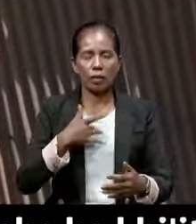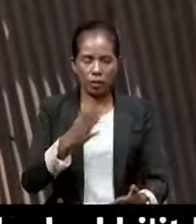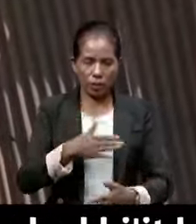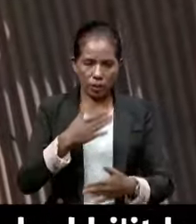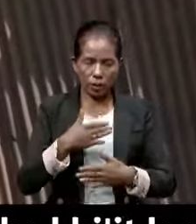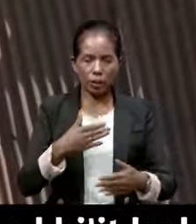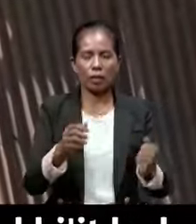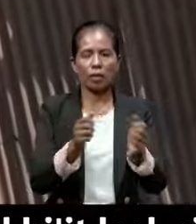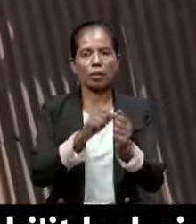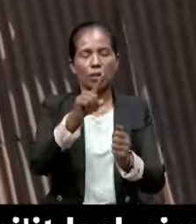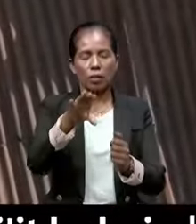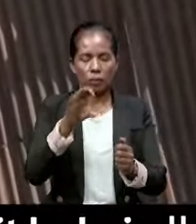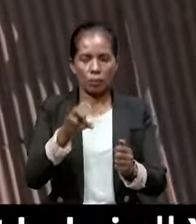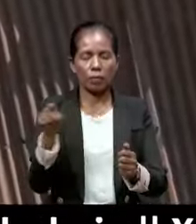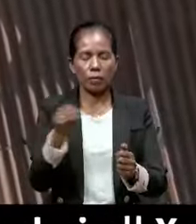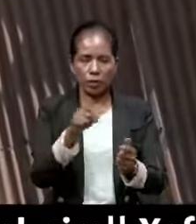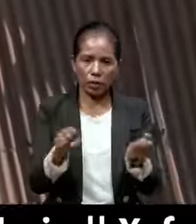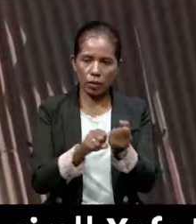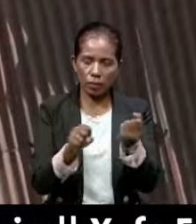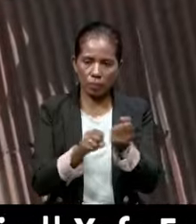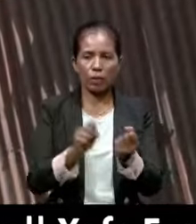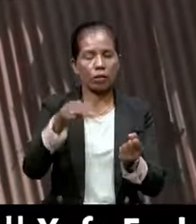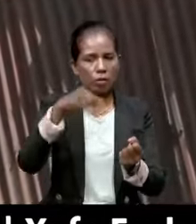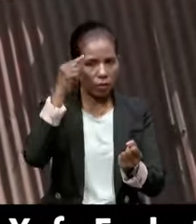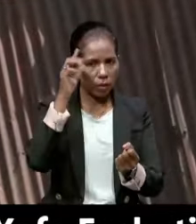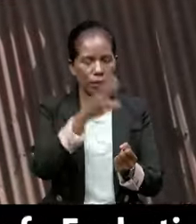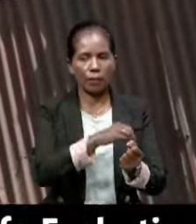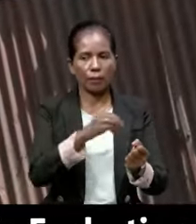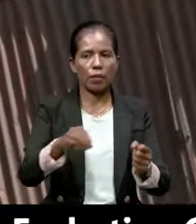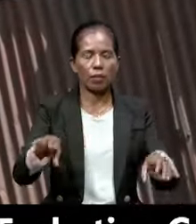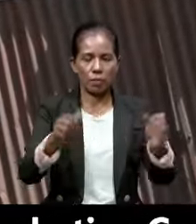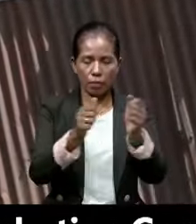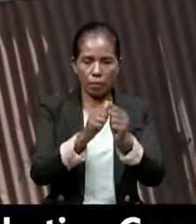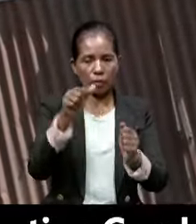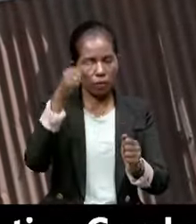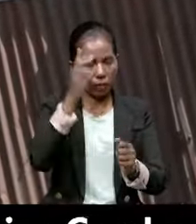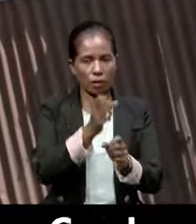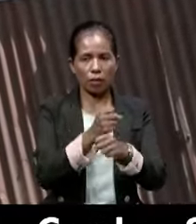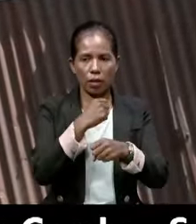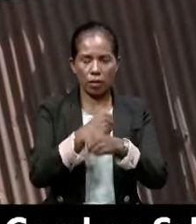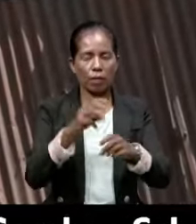100% apoio. Apoio governo e coopera governo para tomar halo